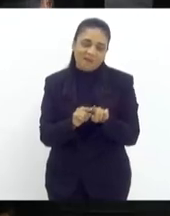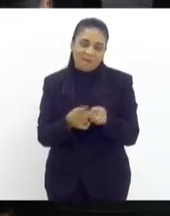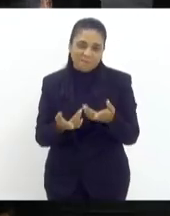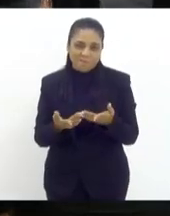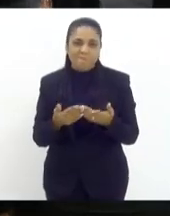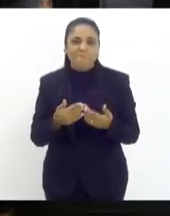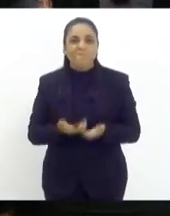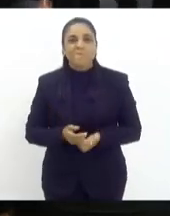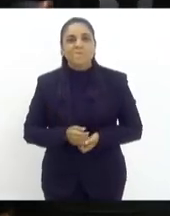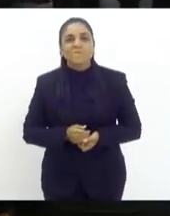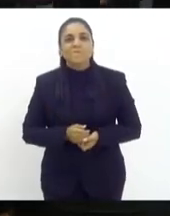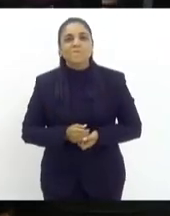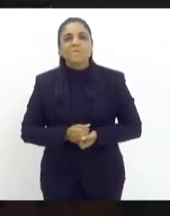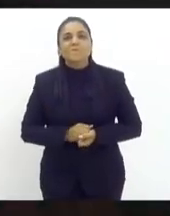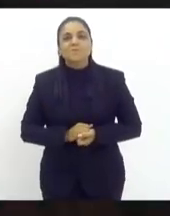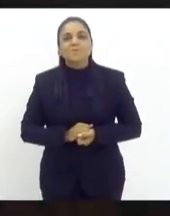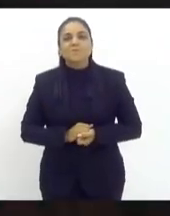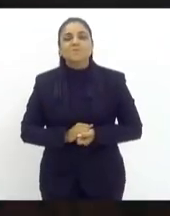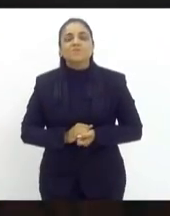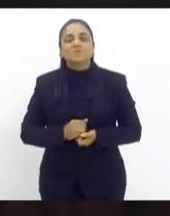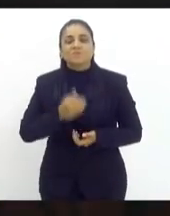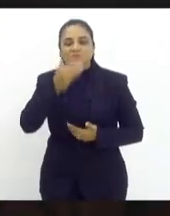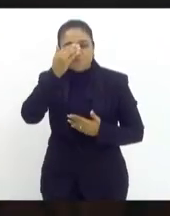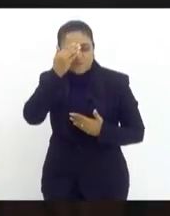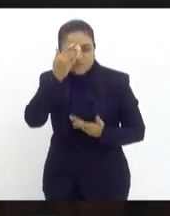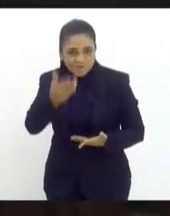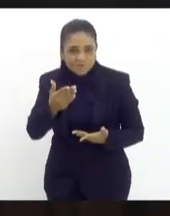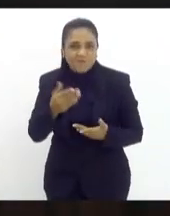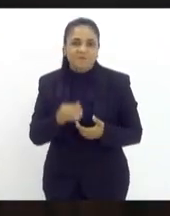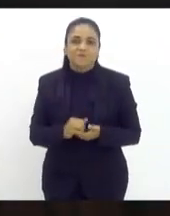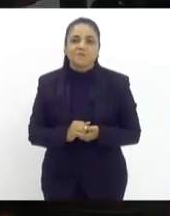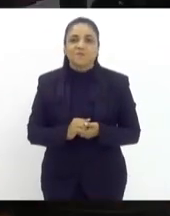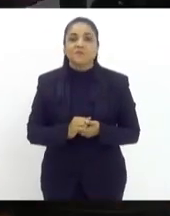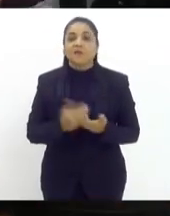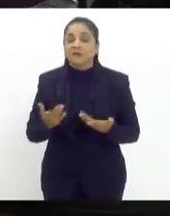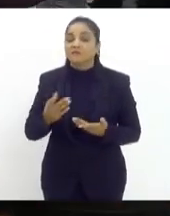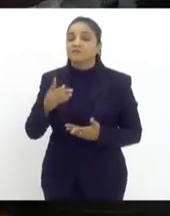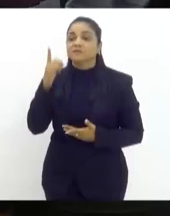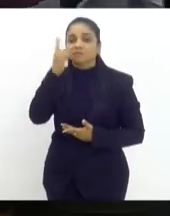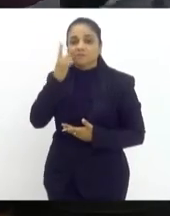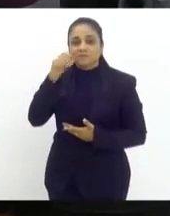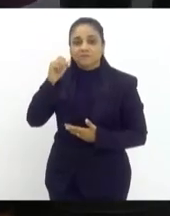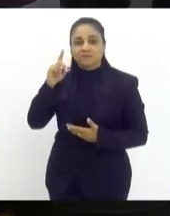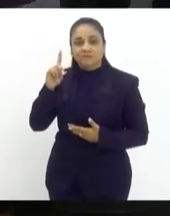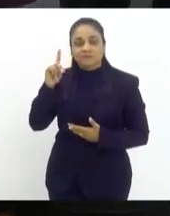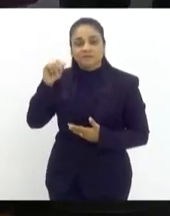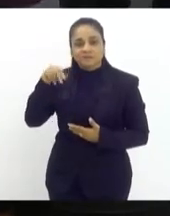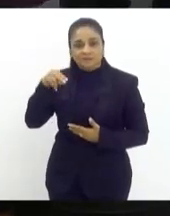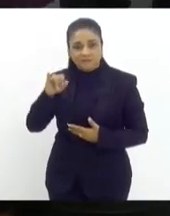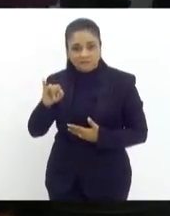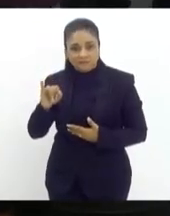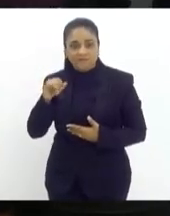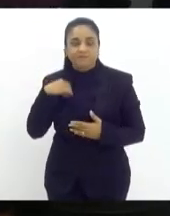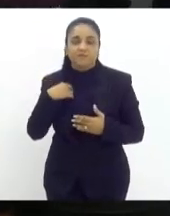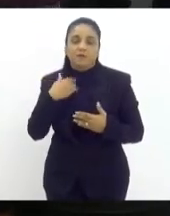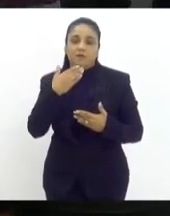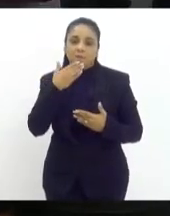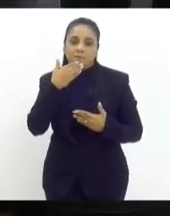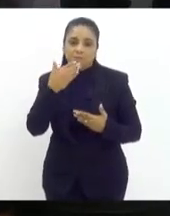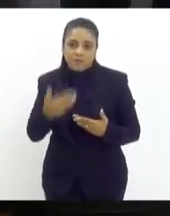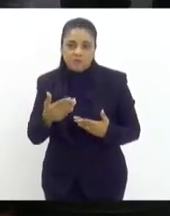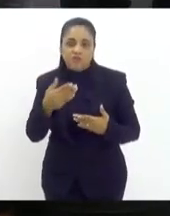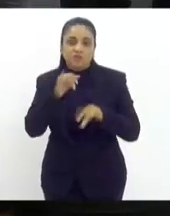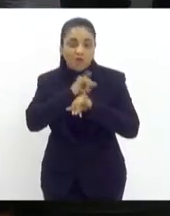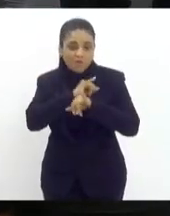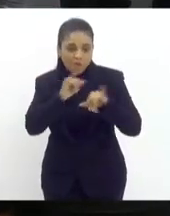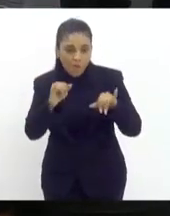pode deixar obrigado Deputado Andrézinho Deputado Dani por favor pedi já que a qual autoria autora inclusive já